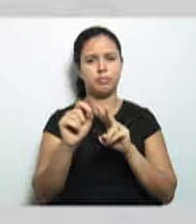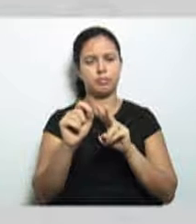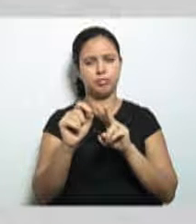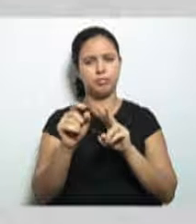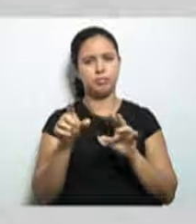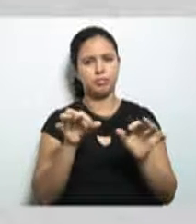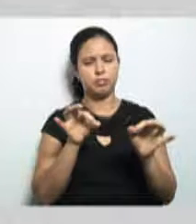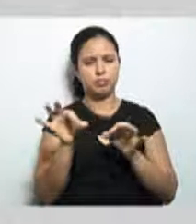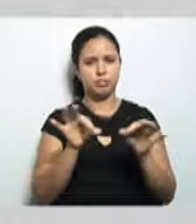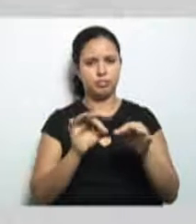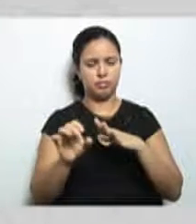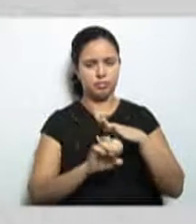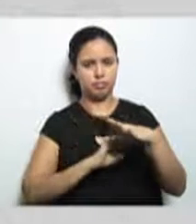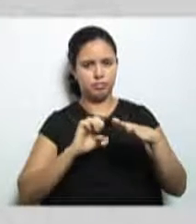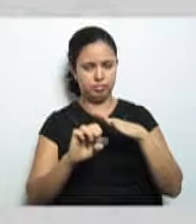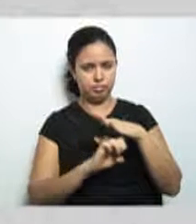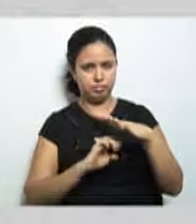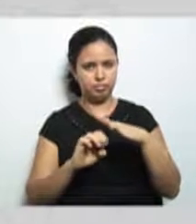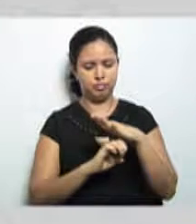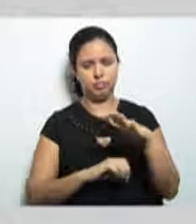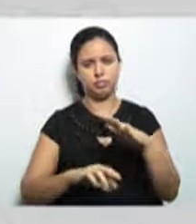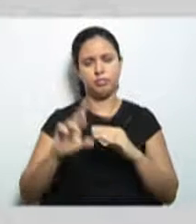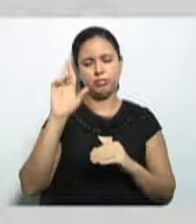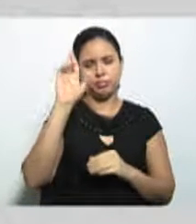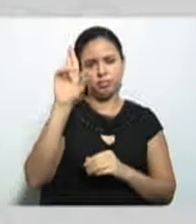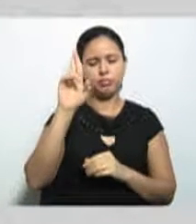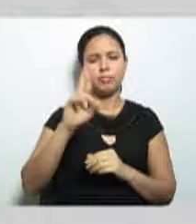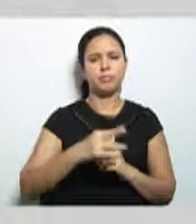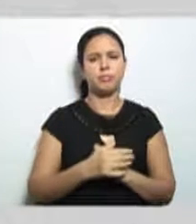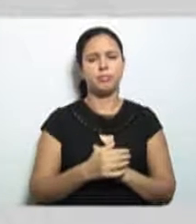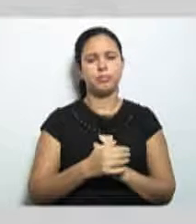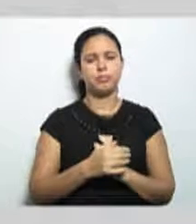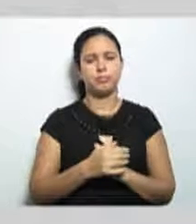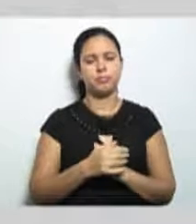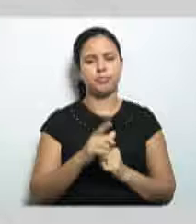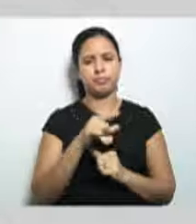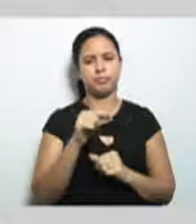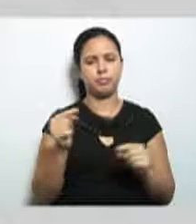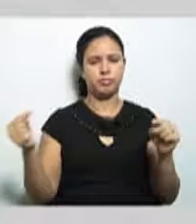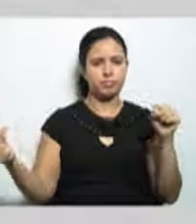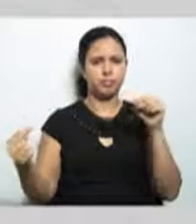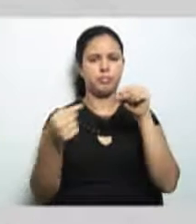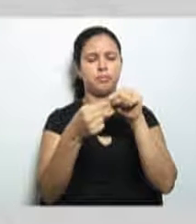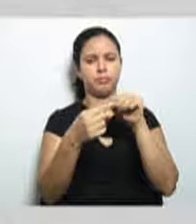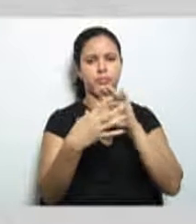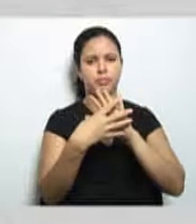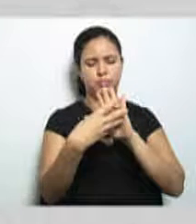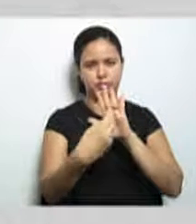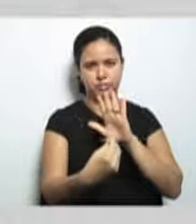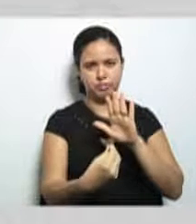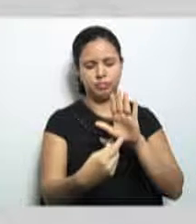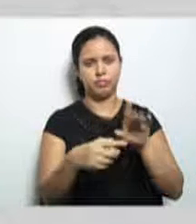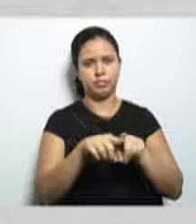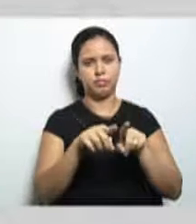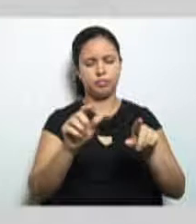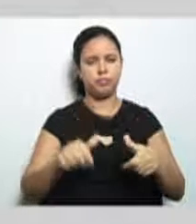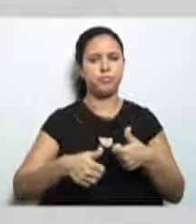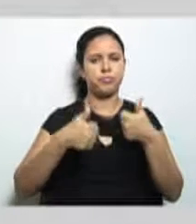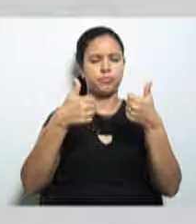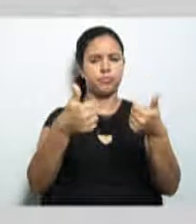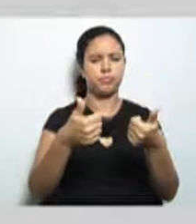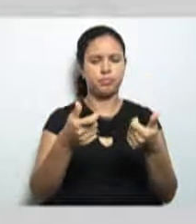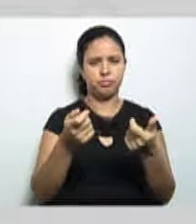empresas Ford, ele aplicou o modelo do Taylor e ele melhorou esse modelo da